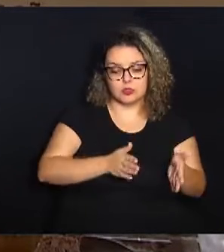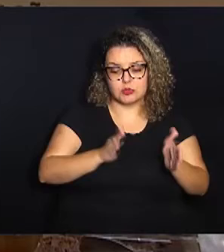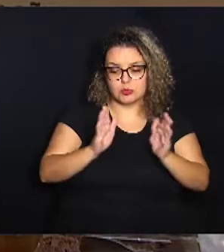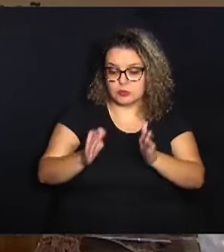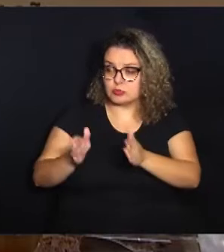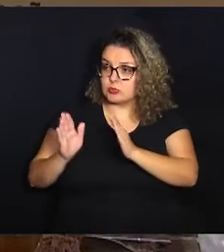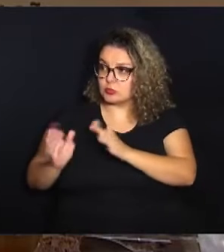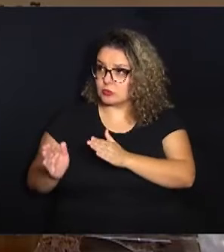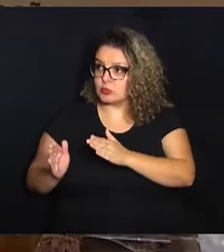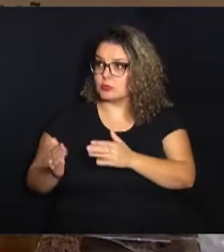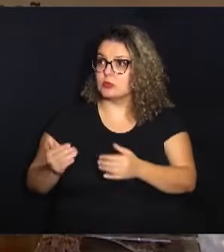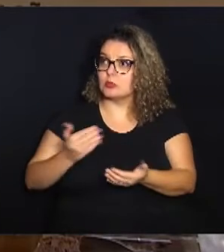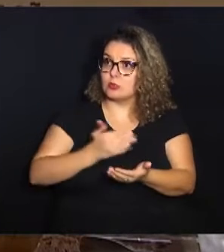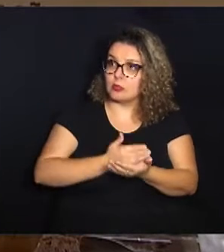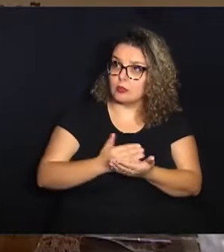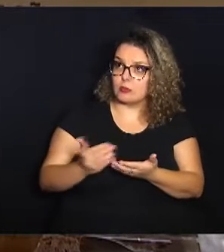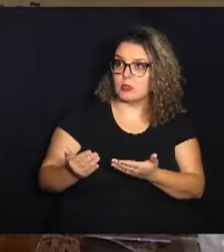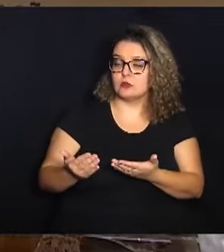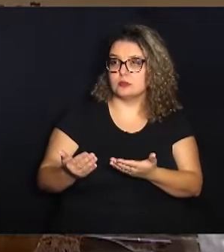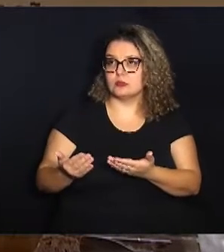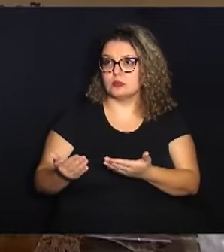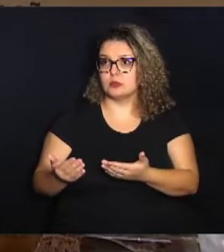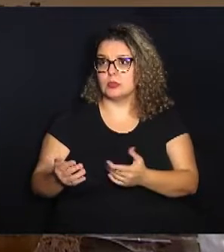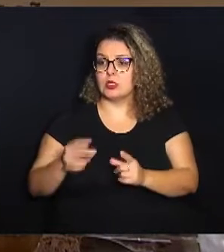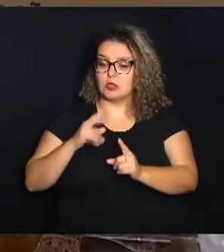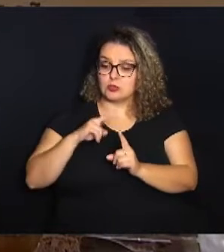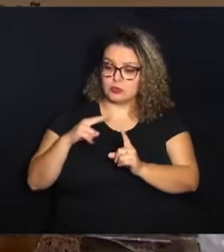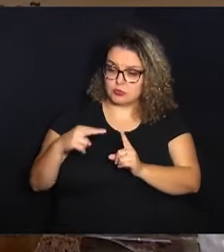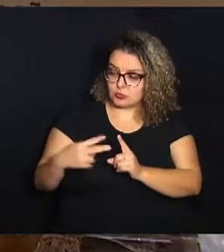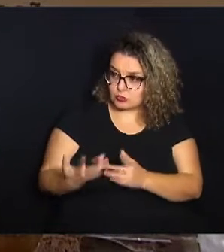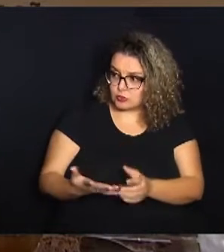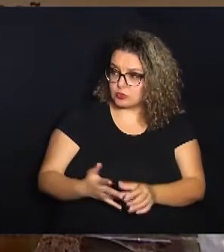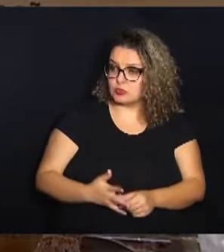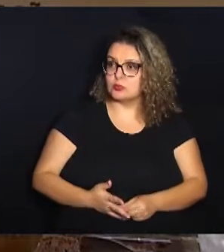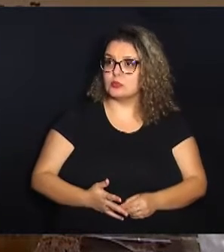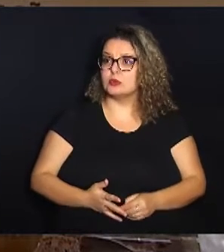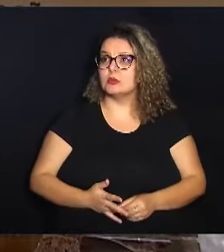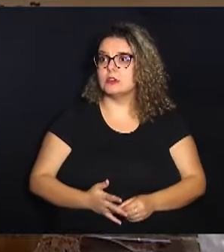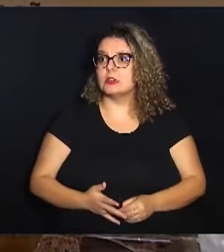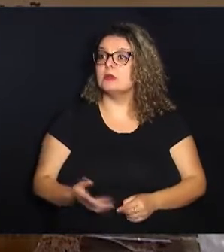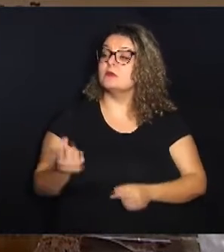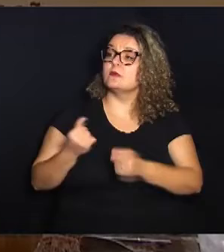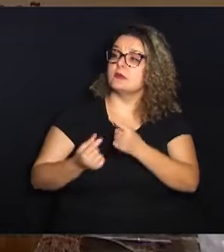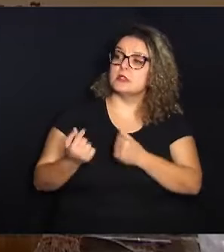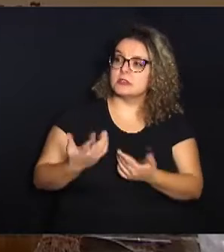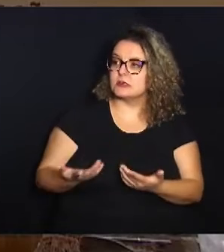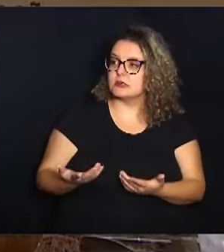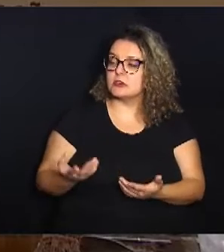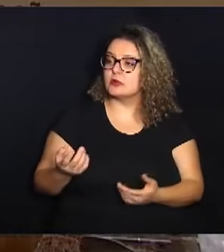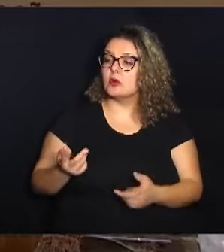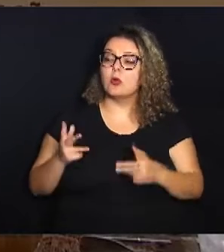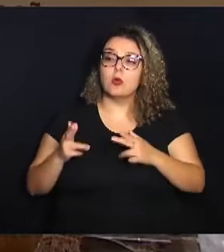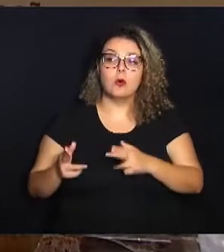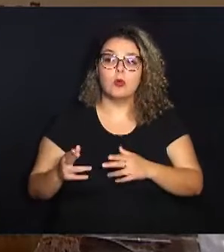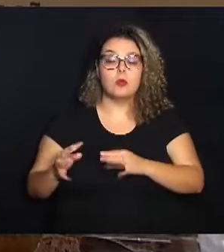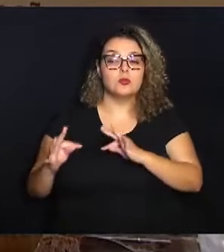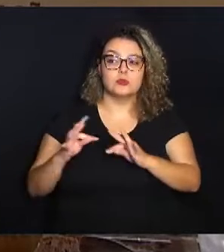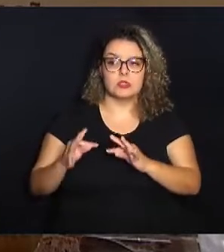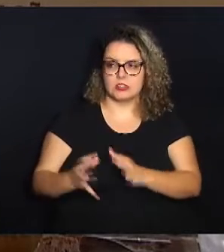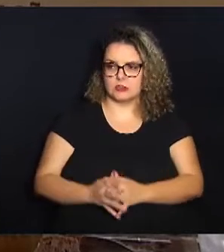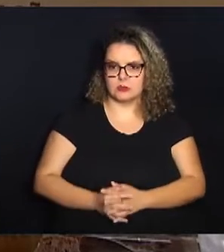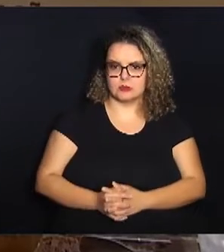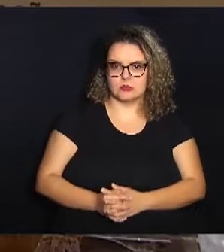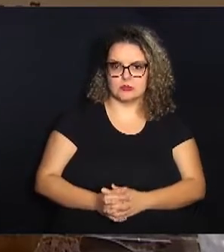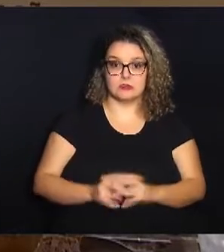que você passou, tanto do ponto de vista, né, financeiro, quanto do ponto de vista técnico?